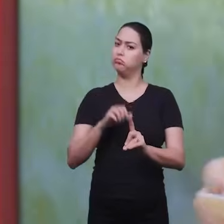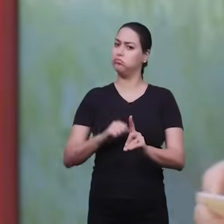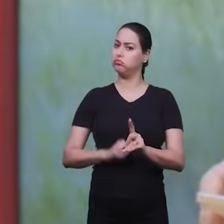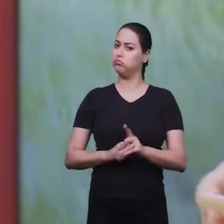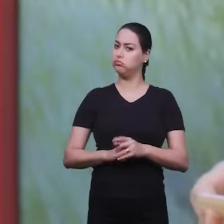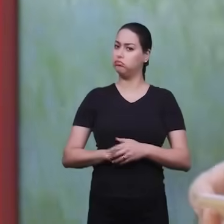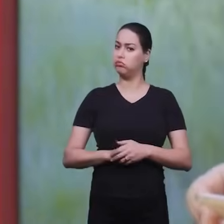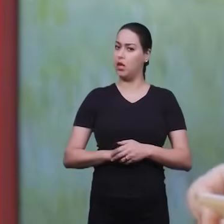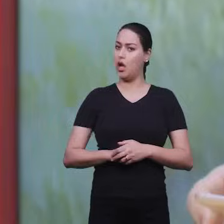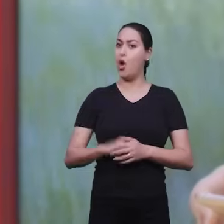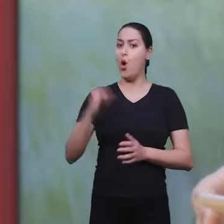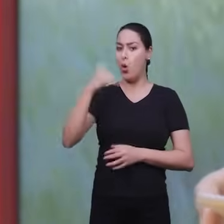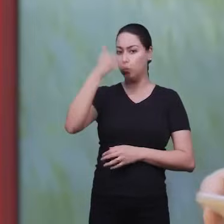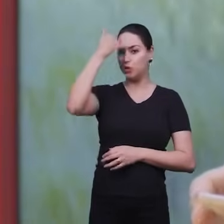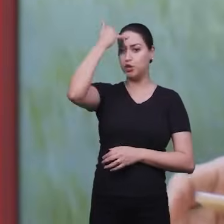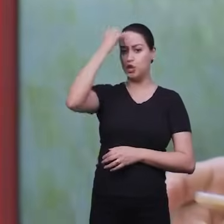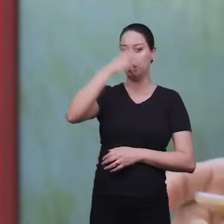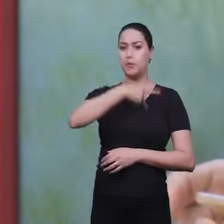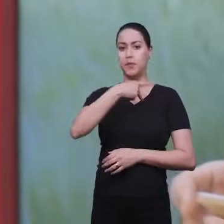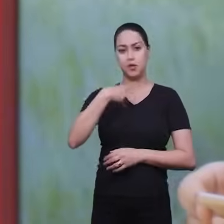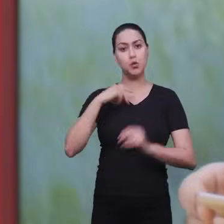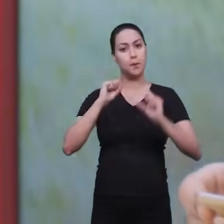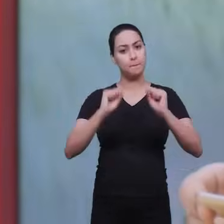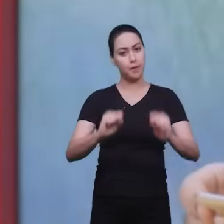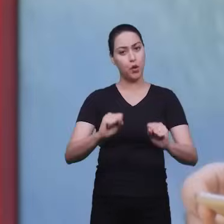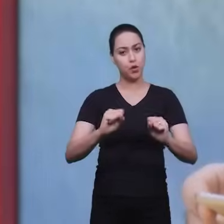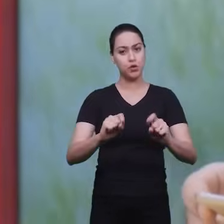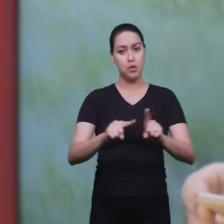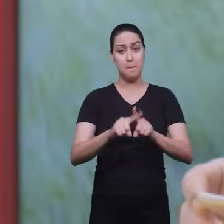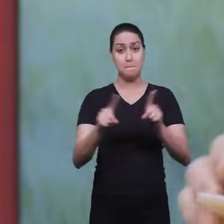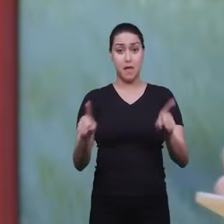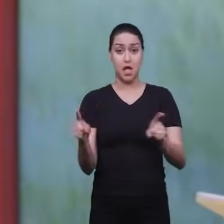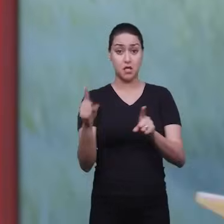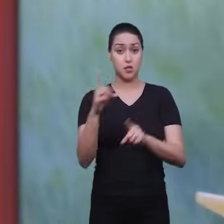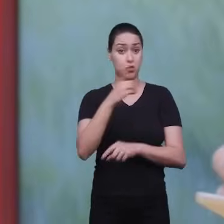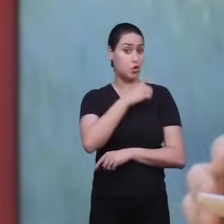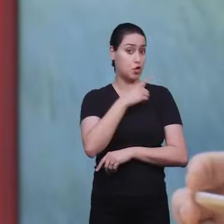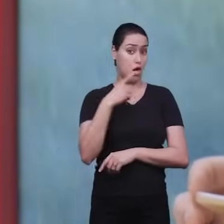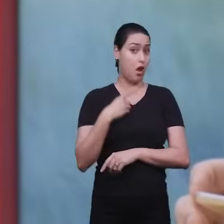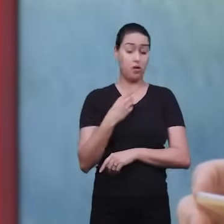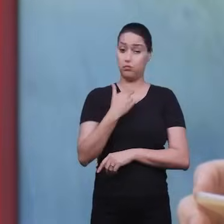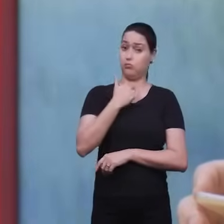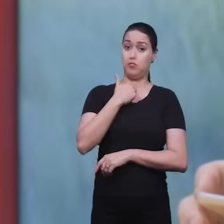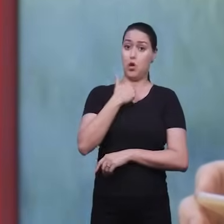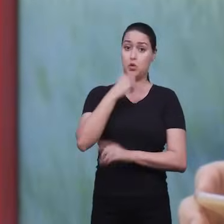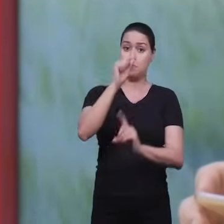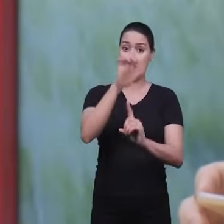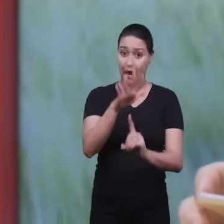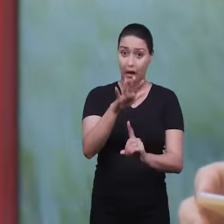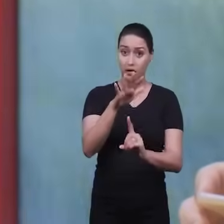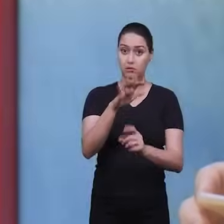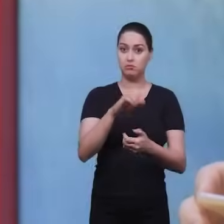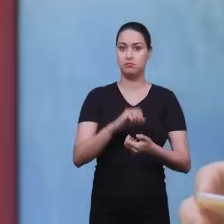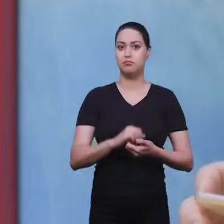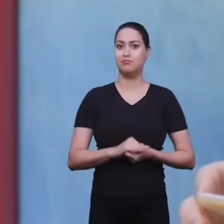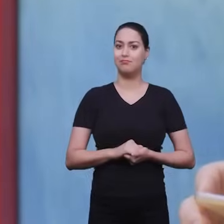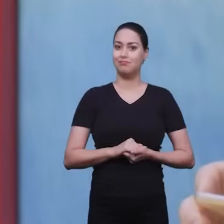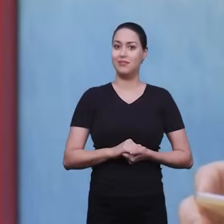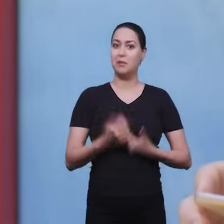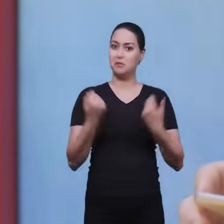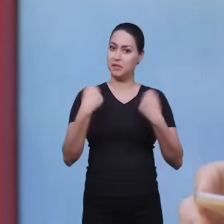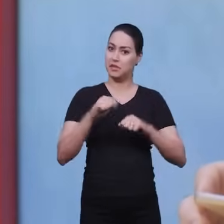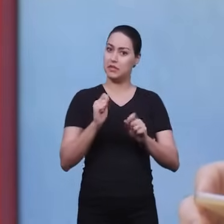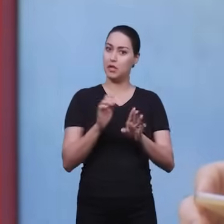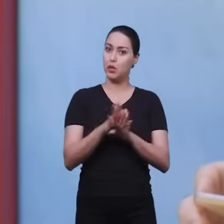o ungido pastor ele pode pôr as mãos do diabo não pode porque o diabo que ele não tem a unção ele pode ter unção seja